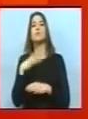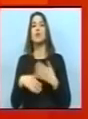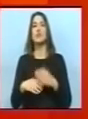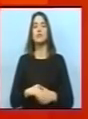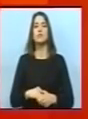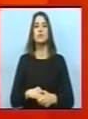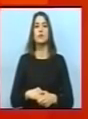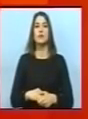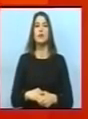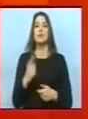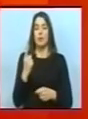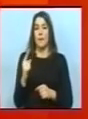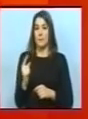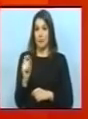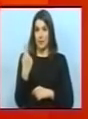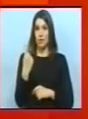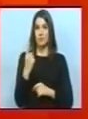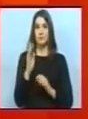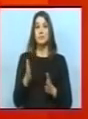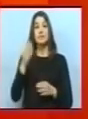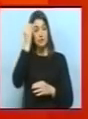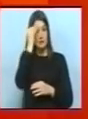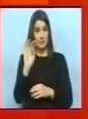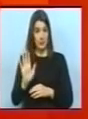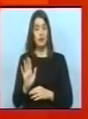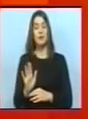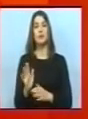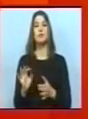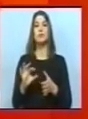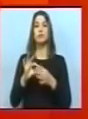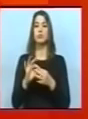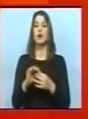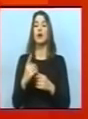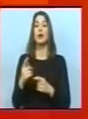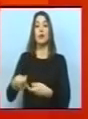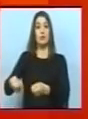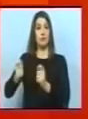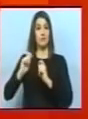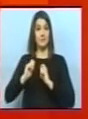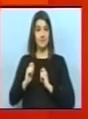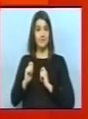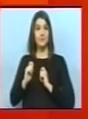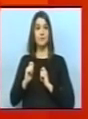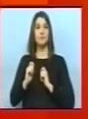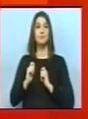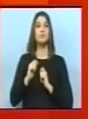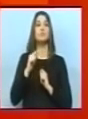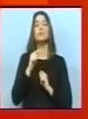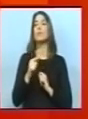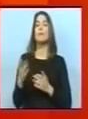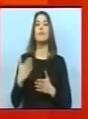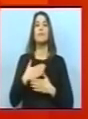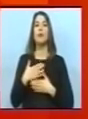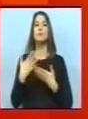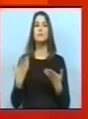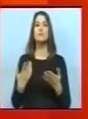ser, porque em primeiro lugar é preciso saber que, perante uma herança, aquilo que lhe dá origem é um